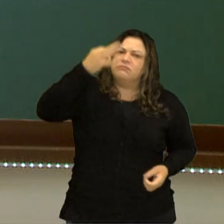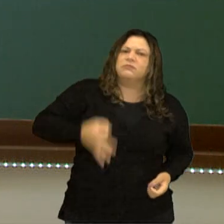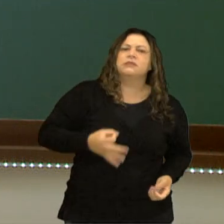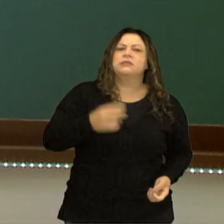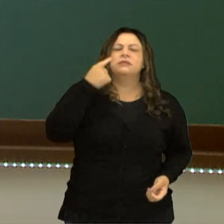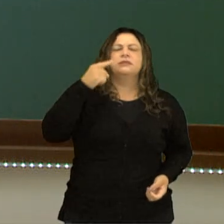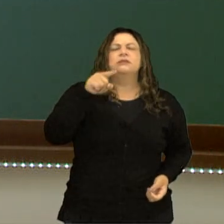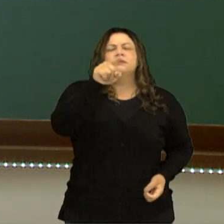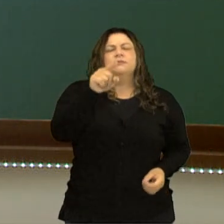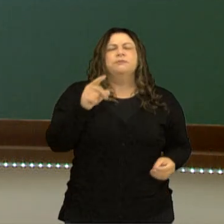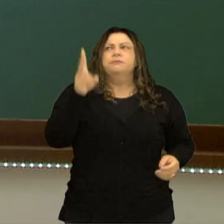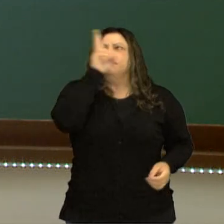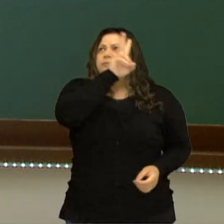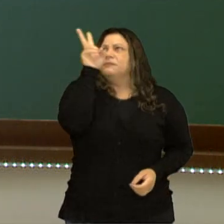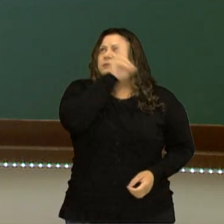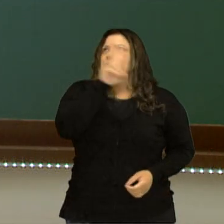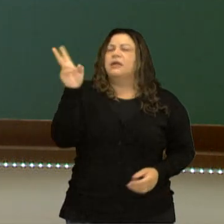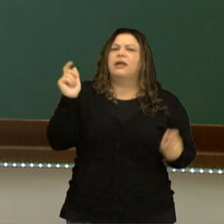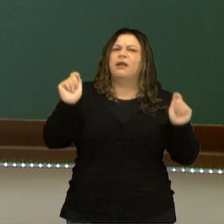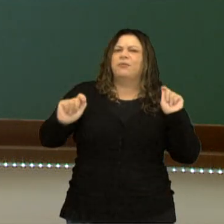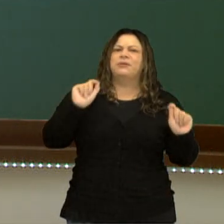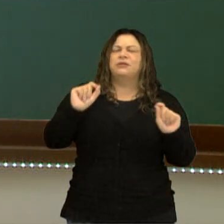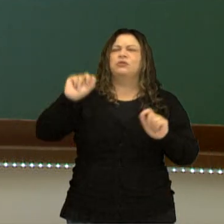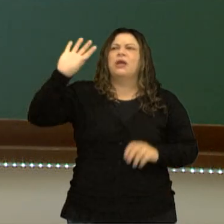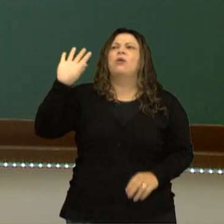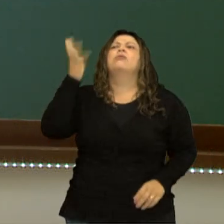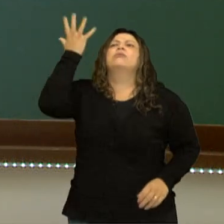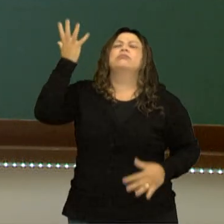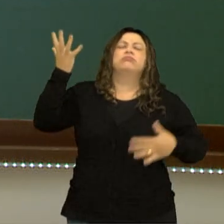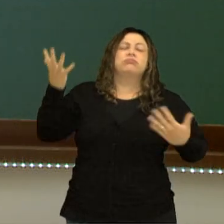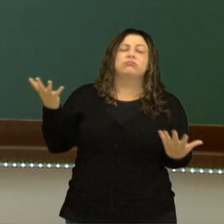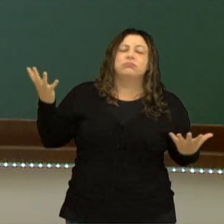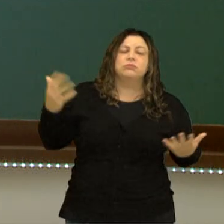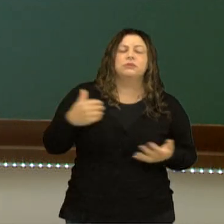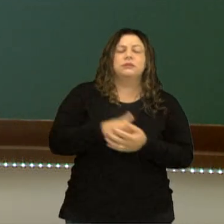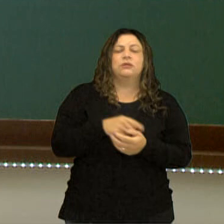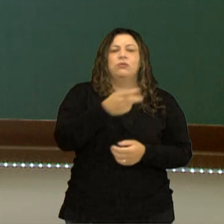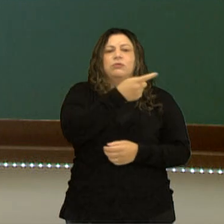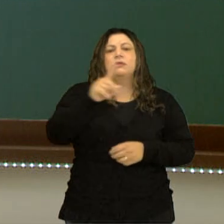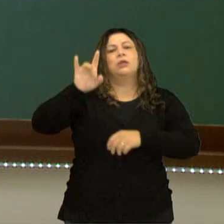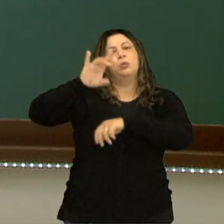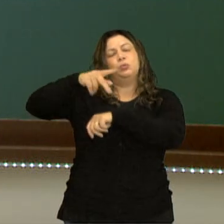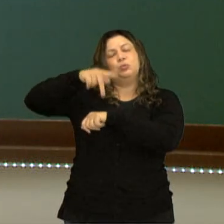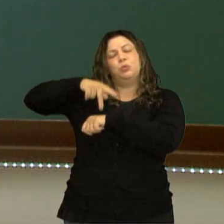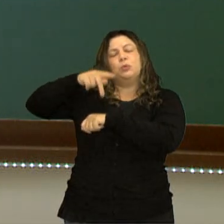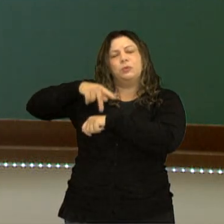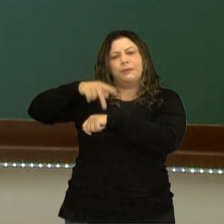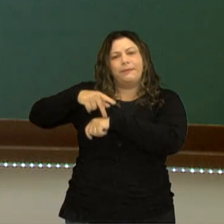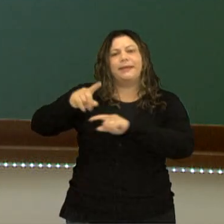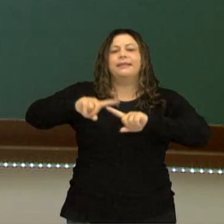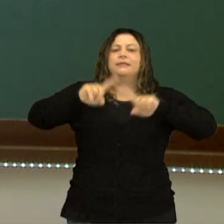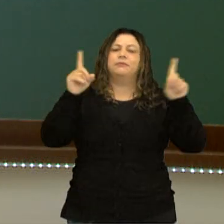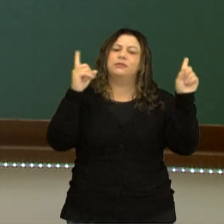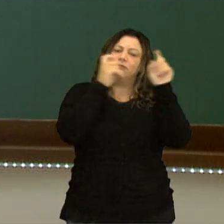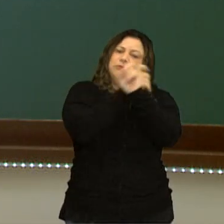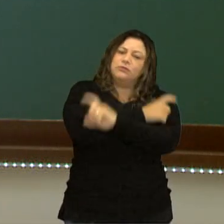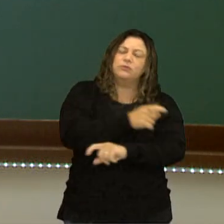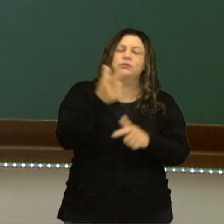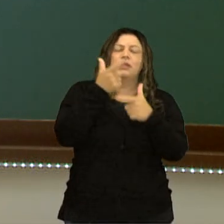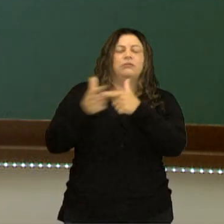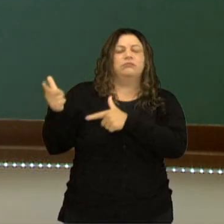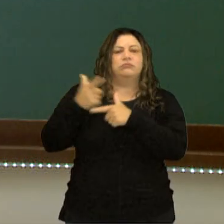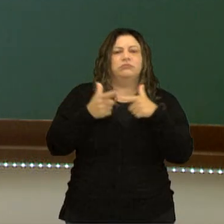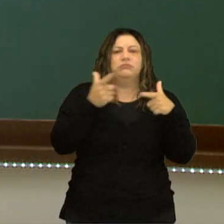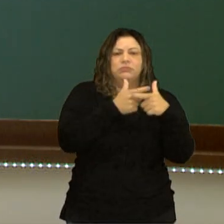ser lembrado de alguma situação, não uma pedra física, mas talvez uma dificuldade, um problema, um empecilho